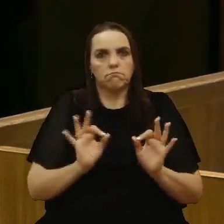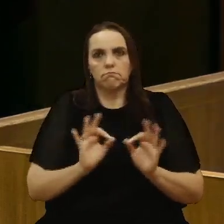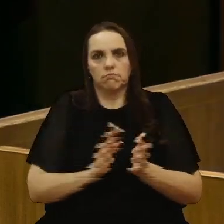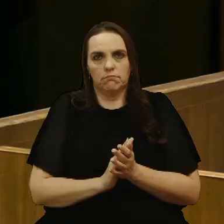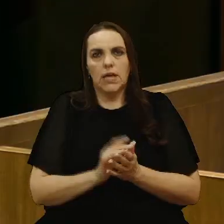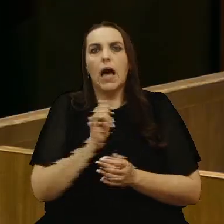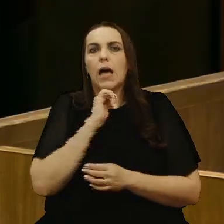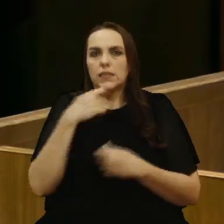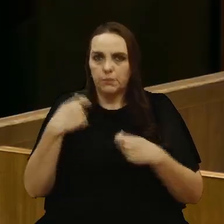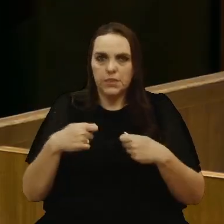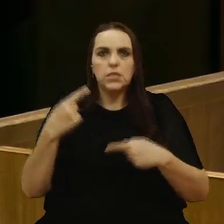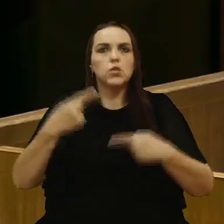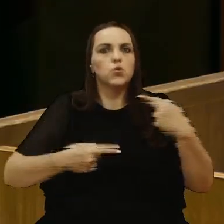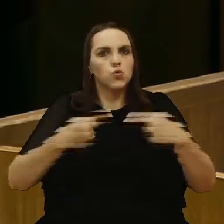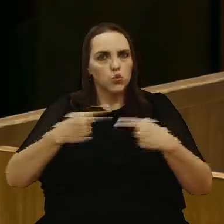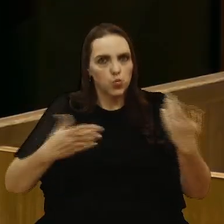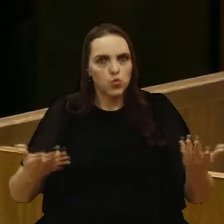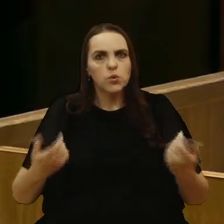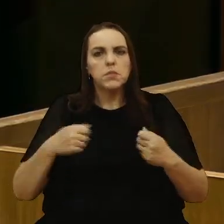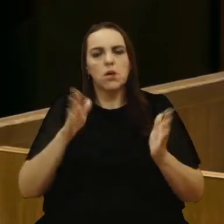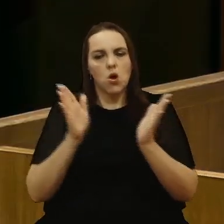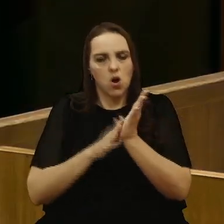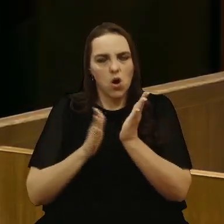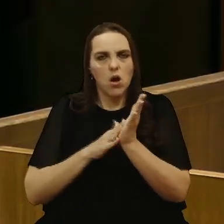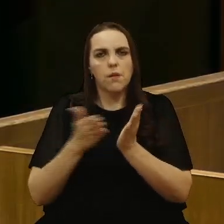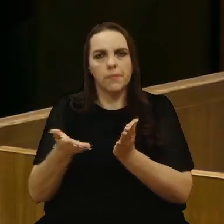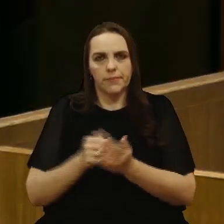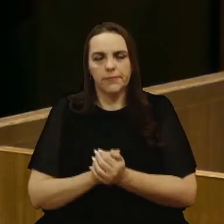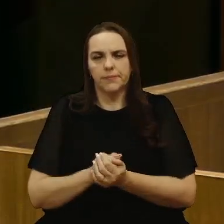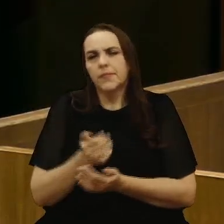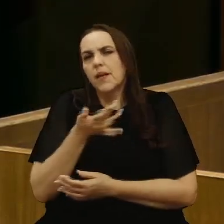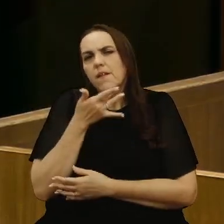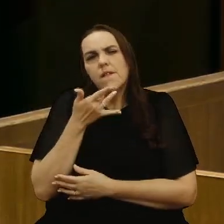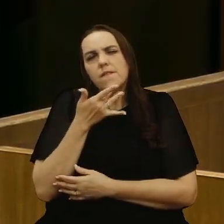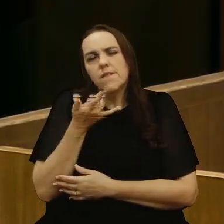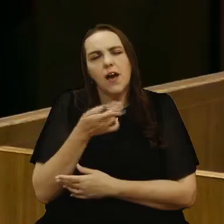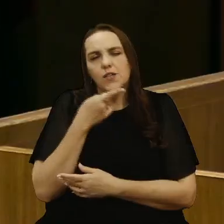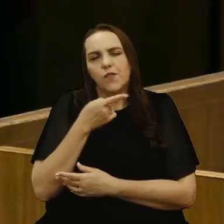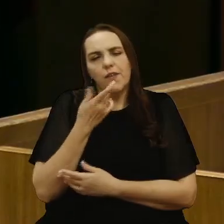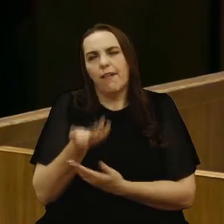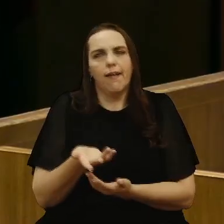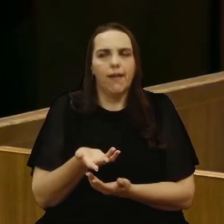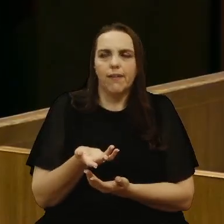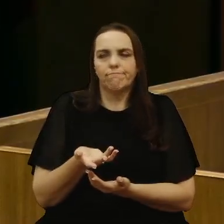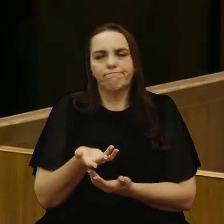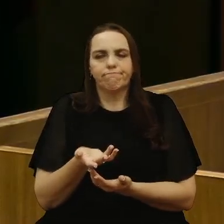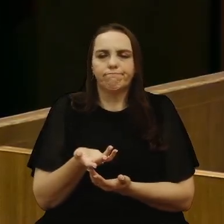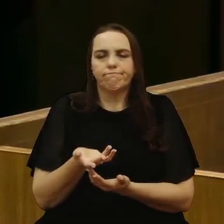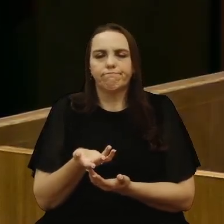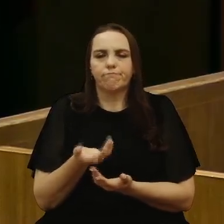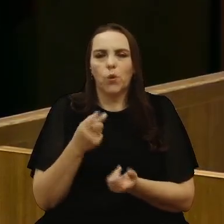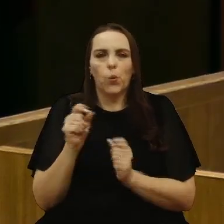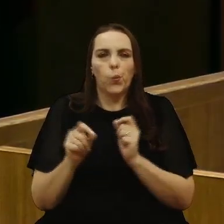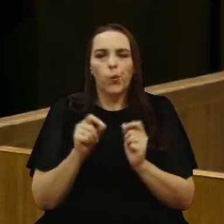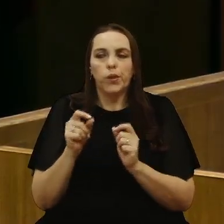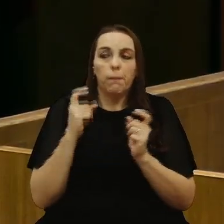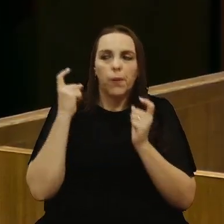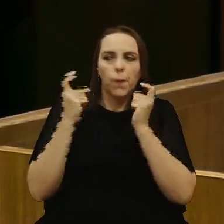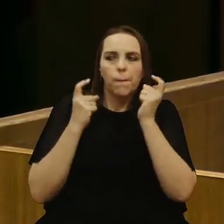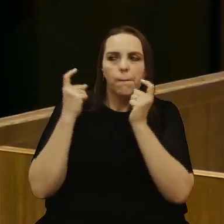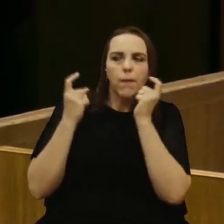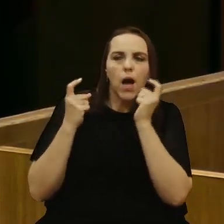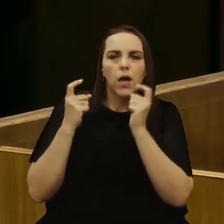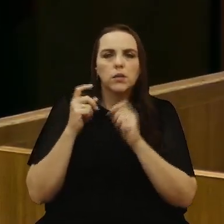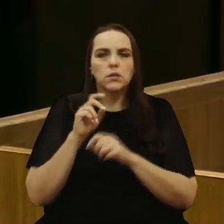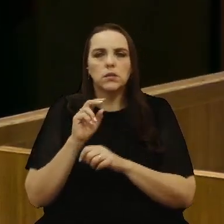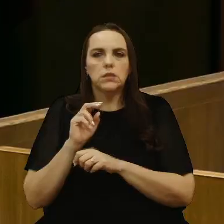ainda precisa discutir e estar cobrando. E é fácil a gente dizer, né, que está preocupado com a